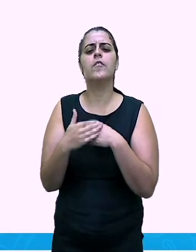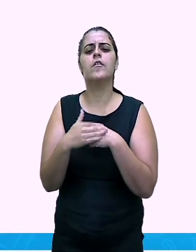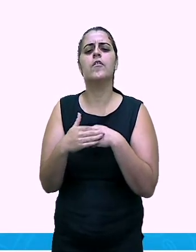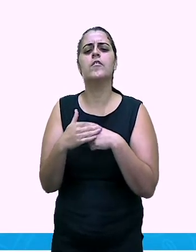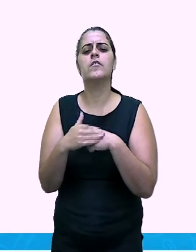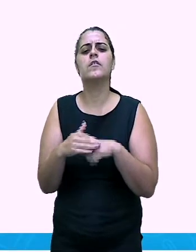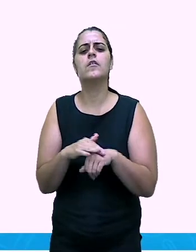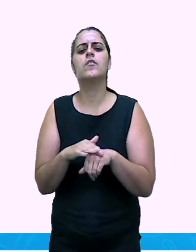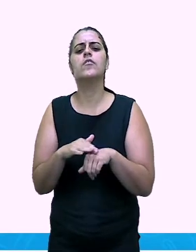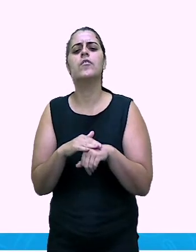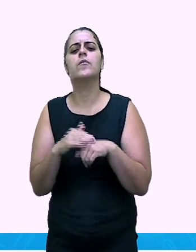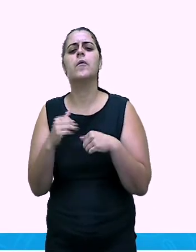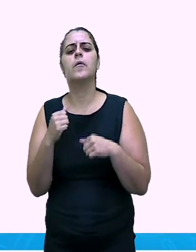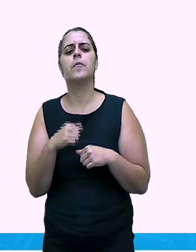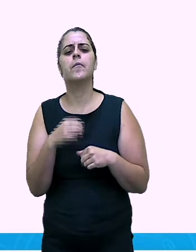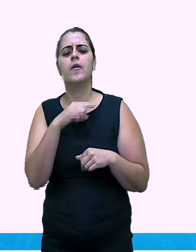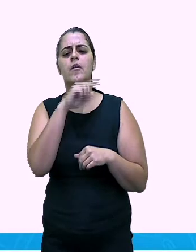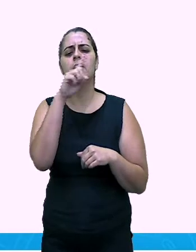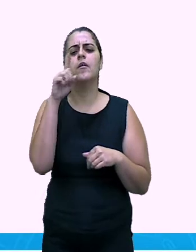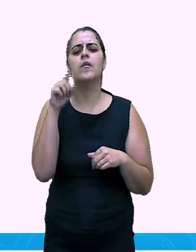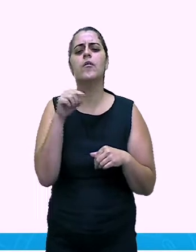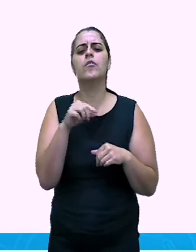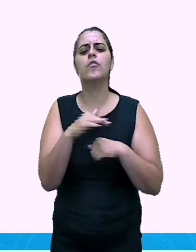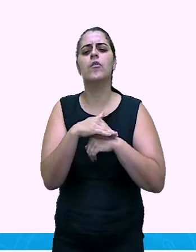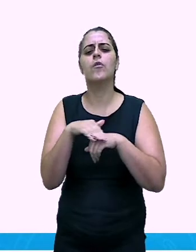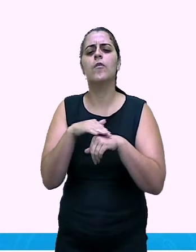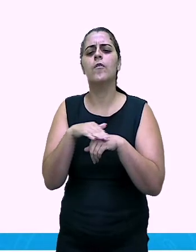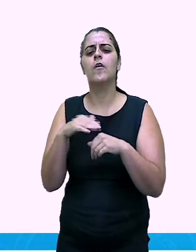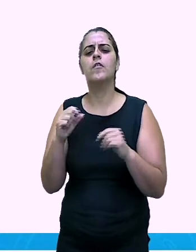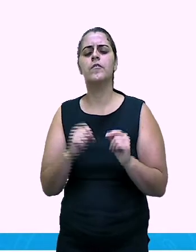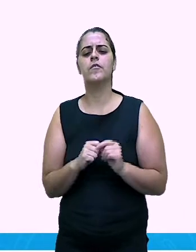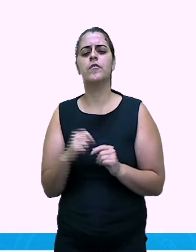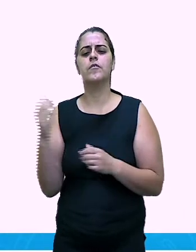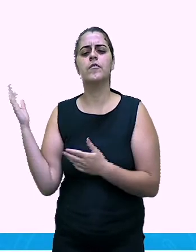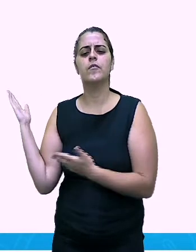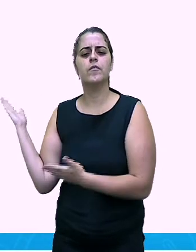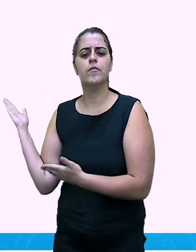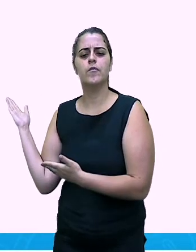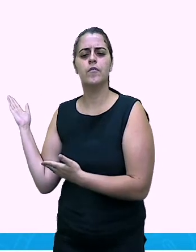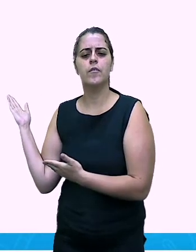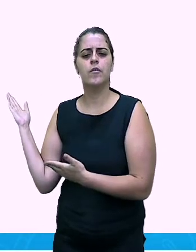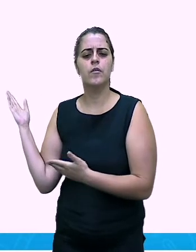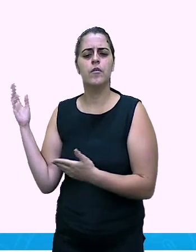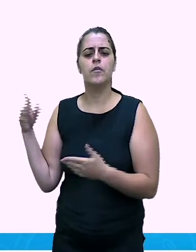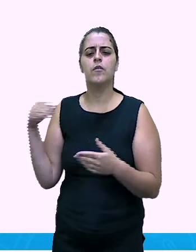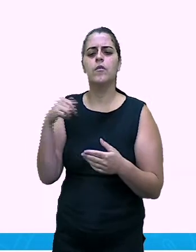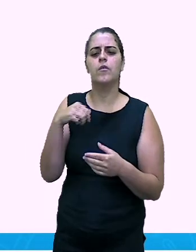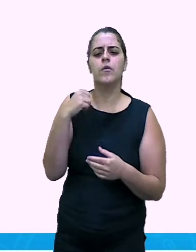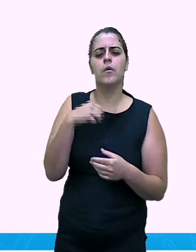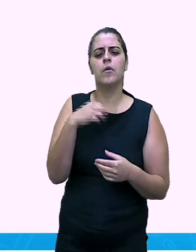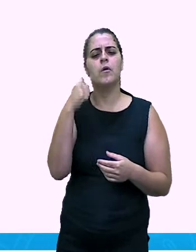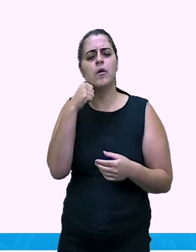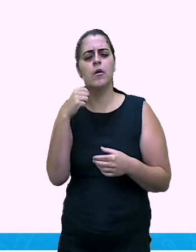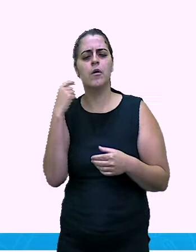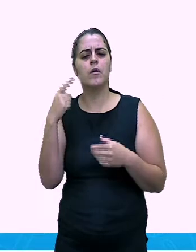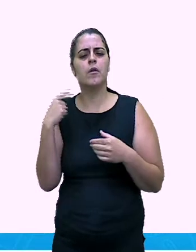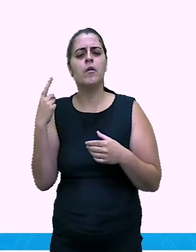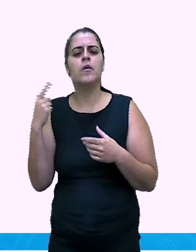Nós temos aqui balão de conversa nos quadros aí do menino maluquinho com a mãe